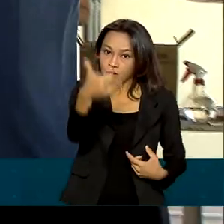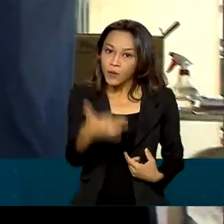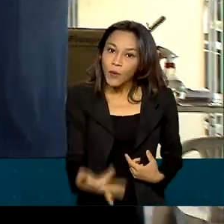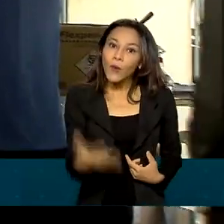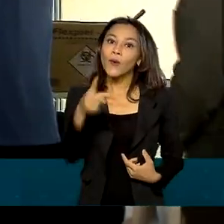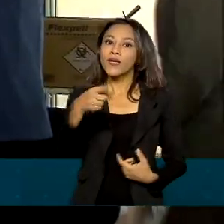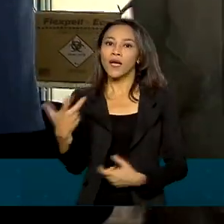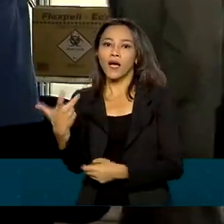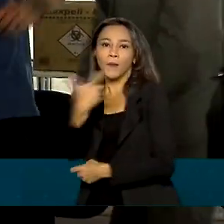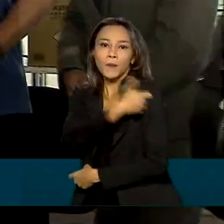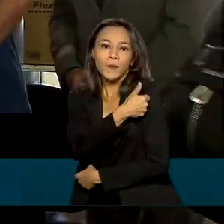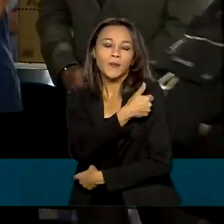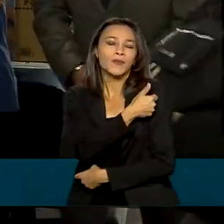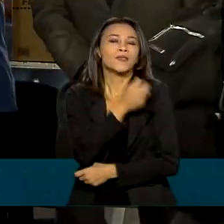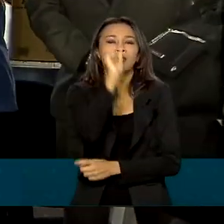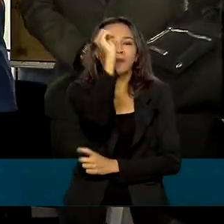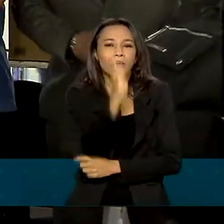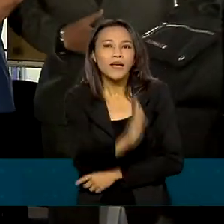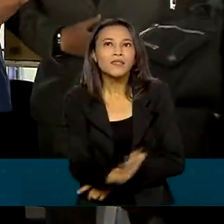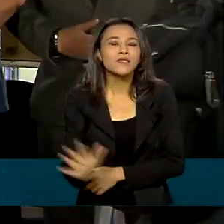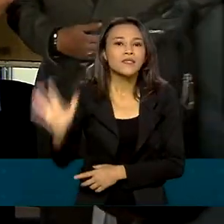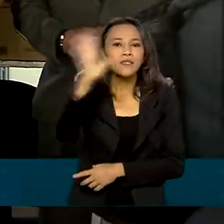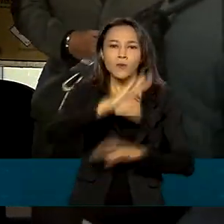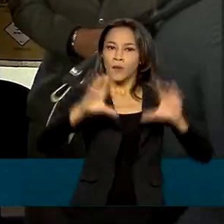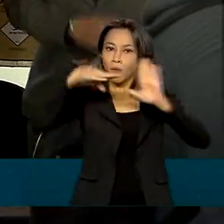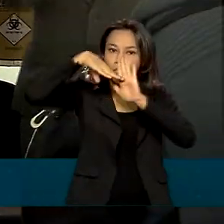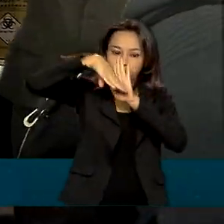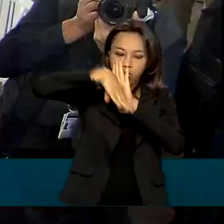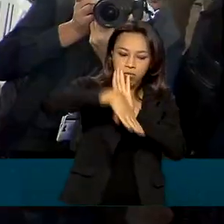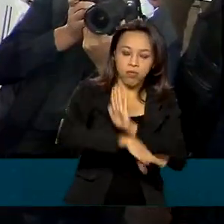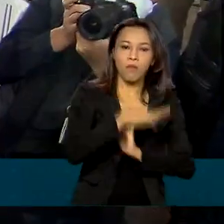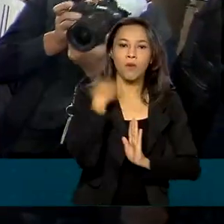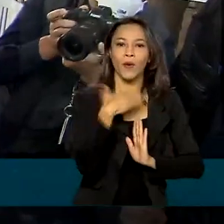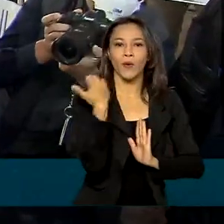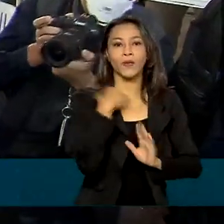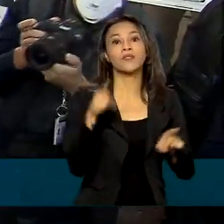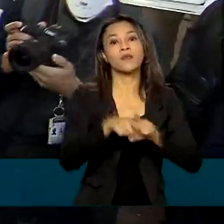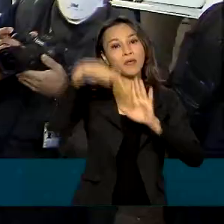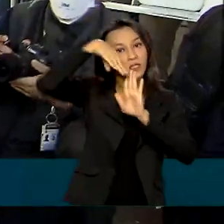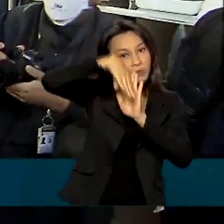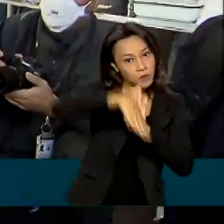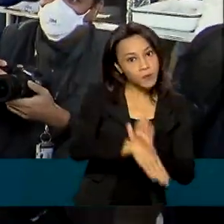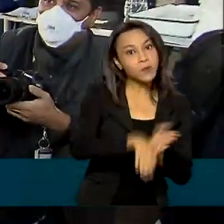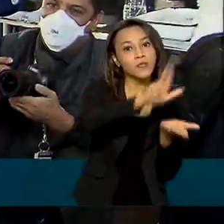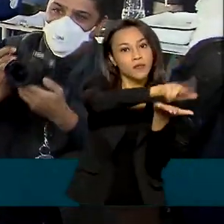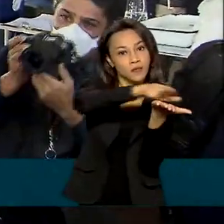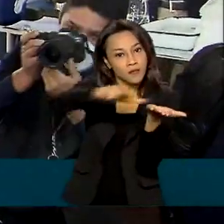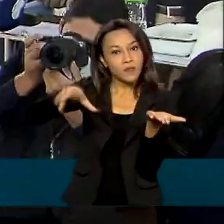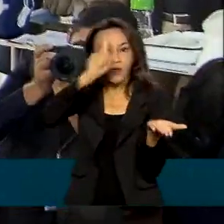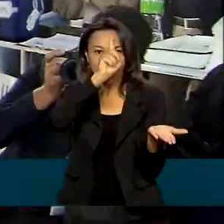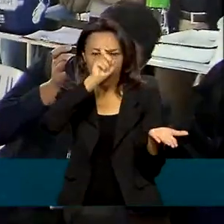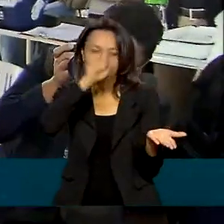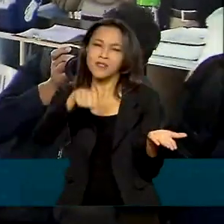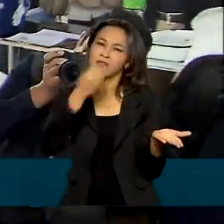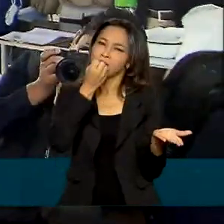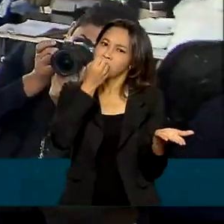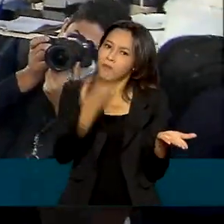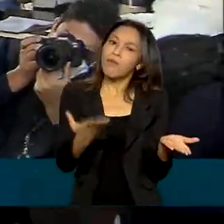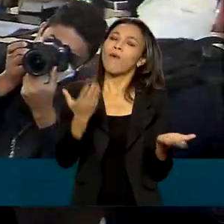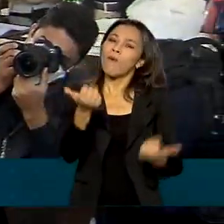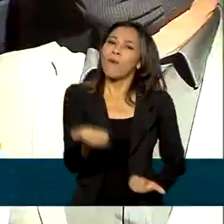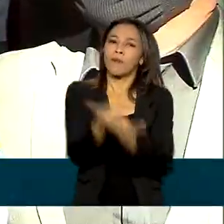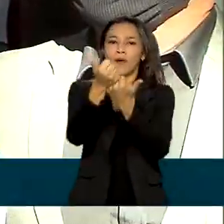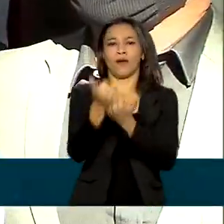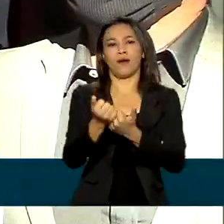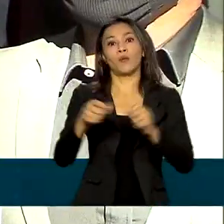da imunização no Brasil, como a queda de óbitos e internações, vão trazer benefícios ao sistema de